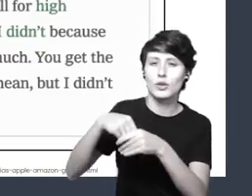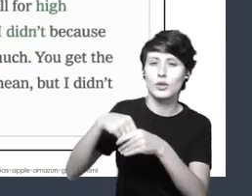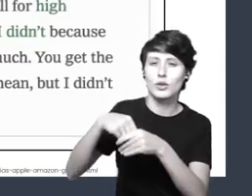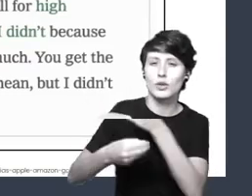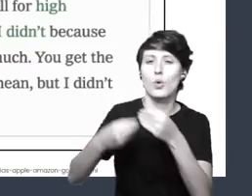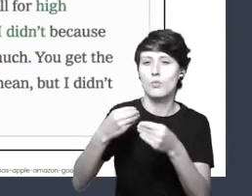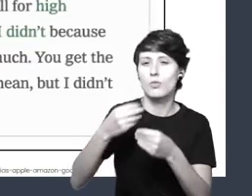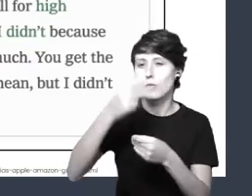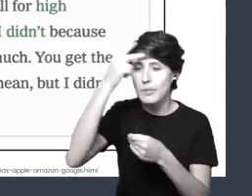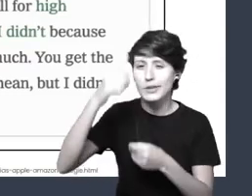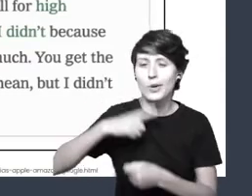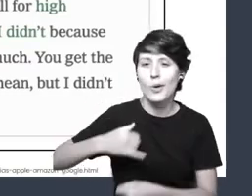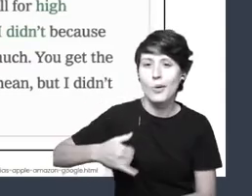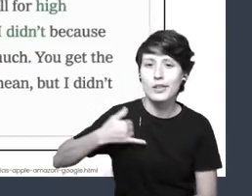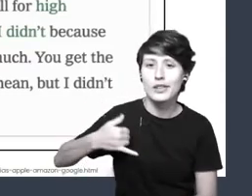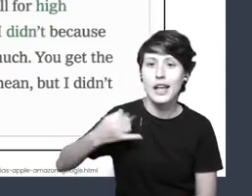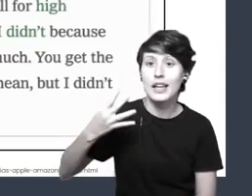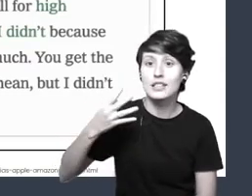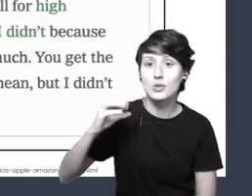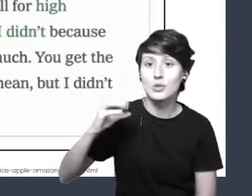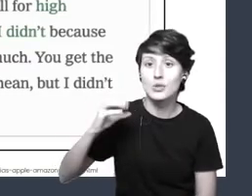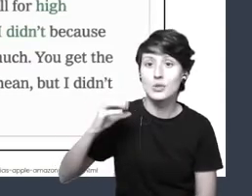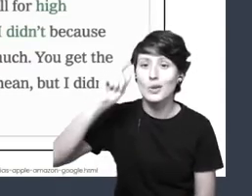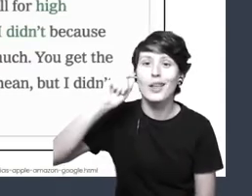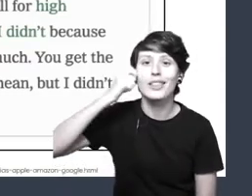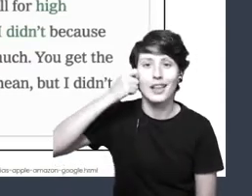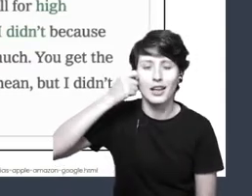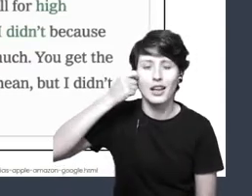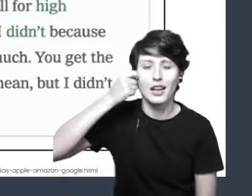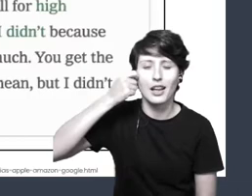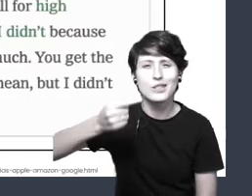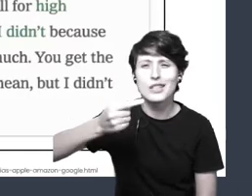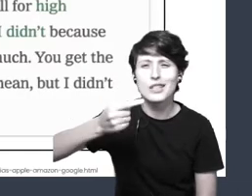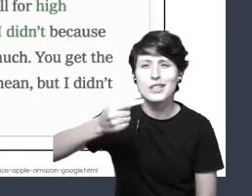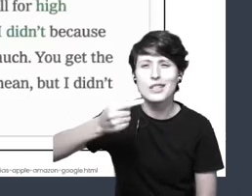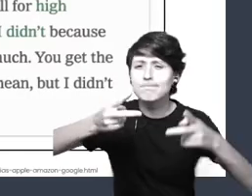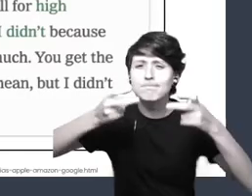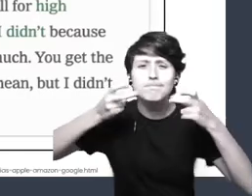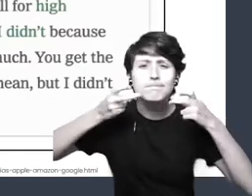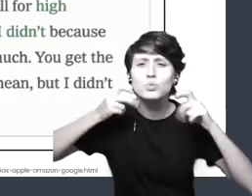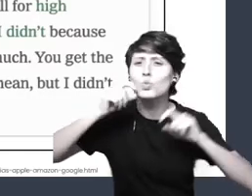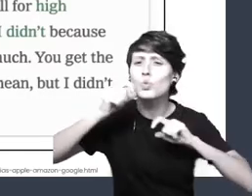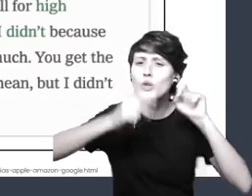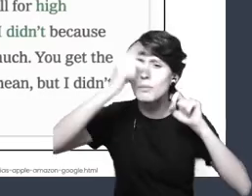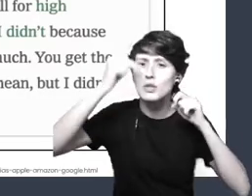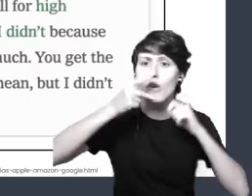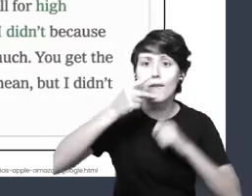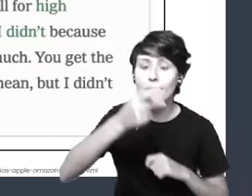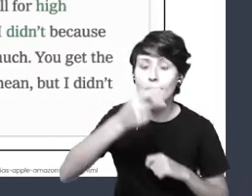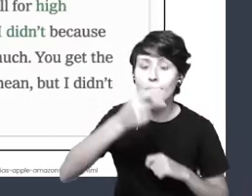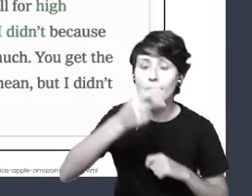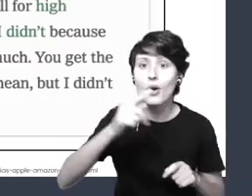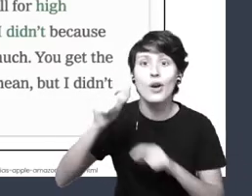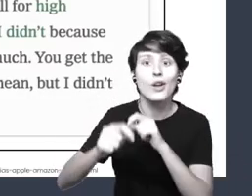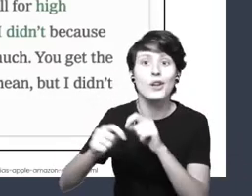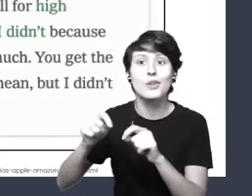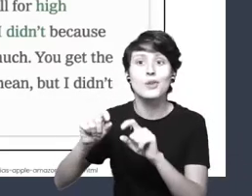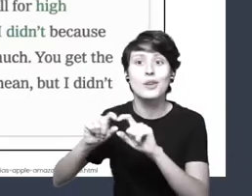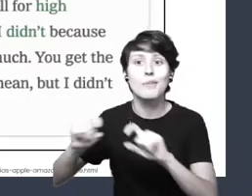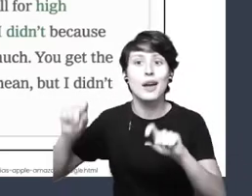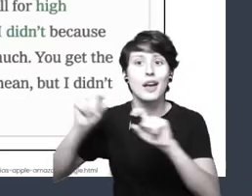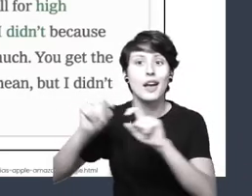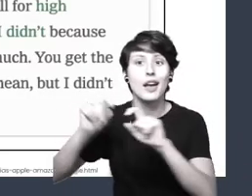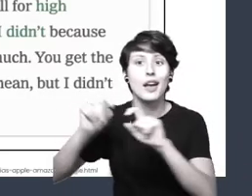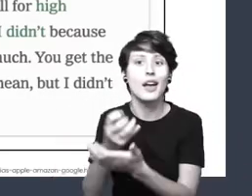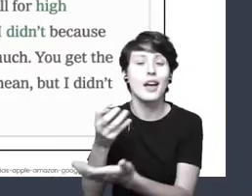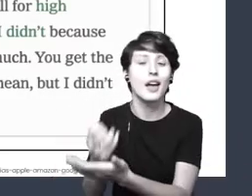de 40 anos, uma pessoa negra, em que você vê ali claramente o que a pessoa falou e o que a máquina entendeu. Tem